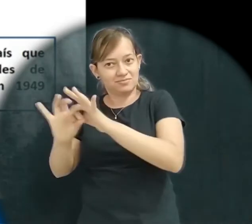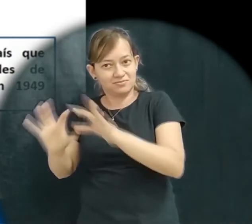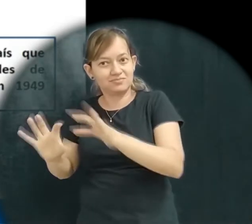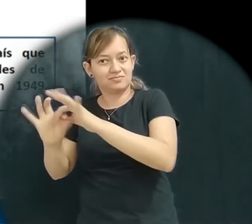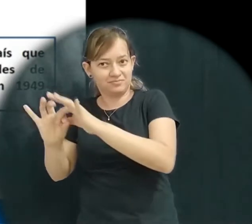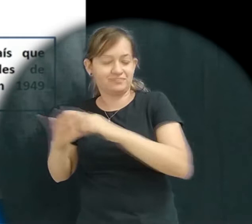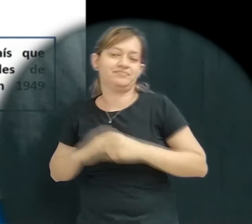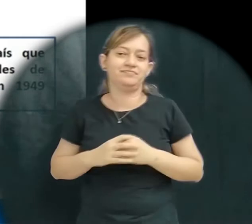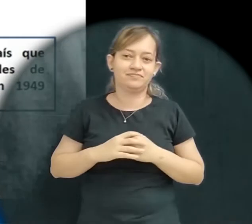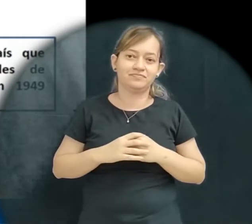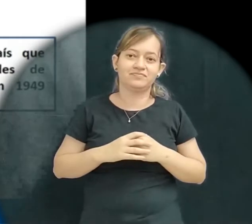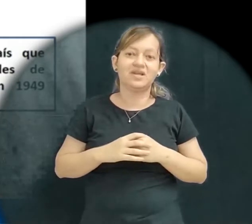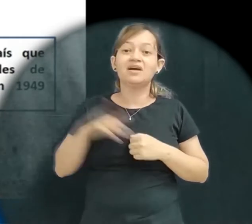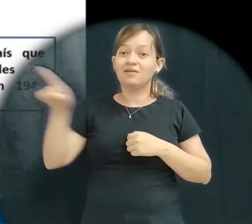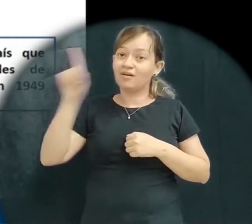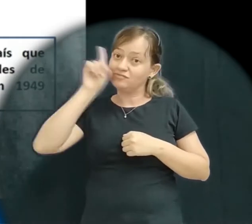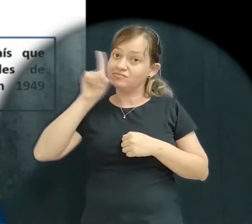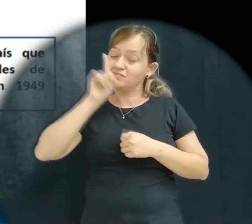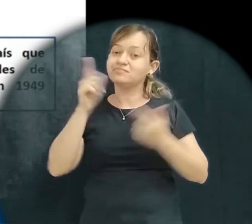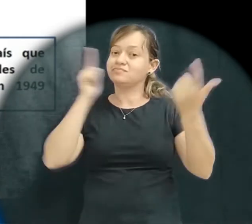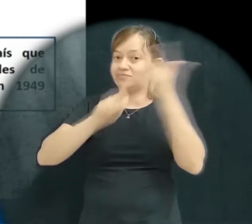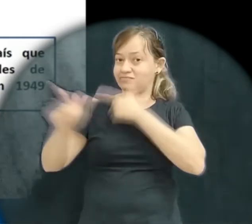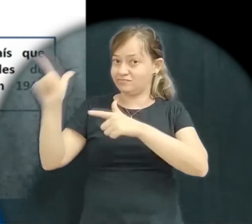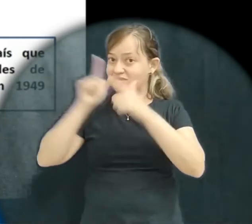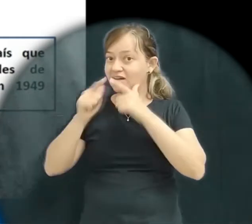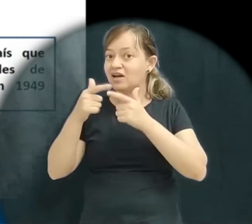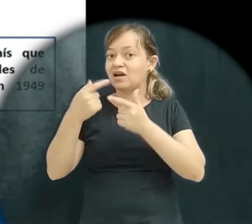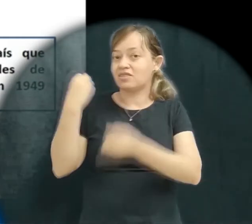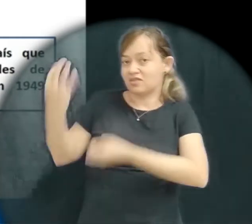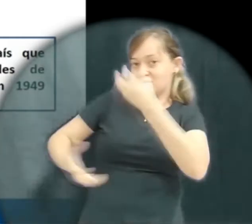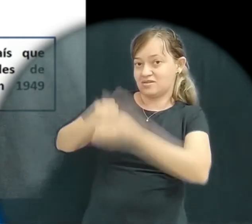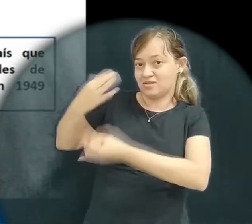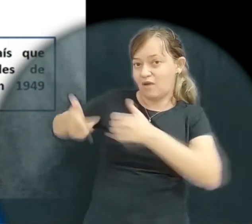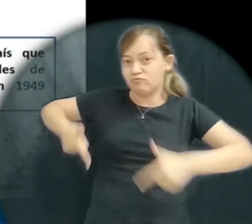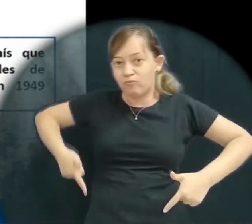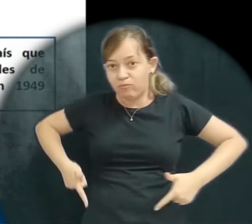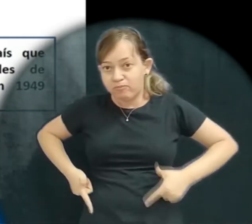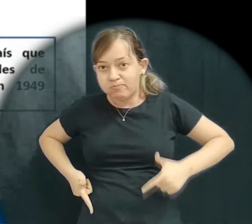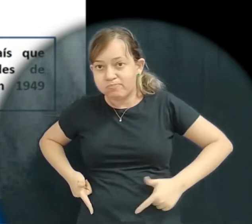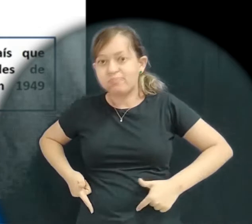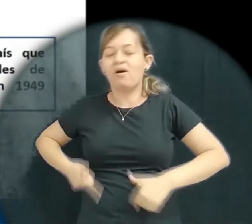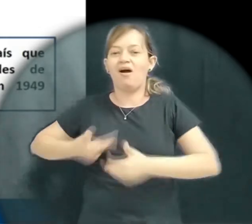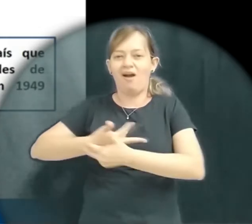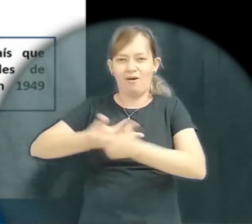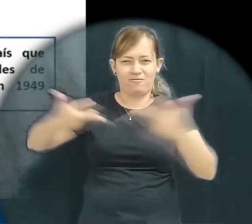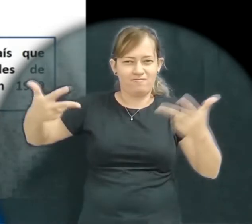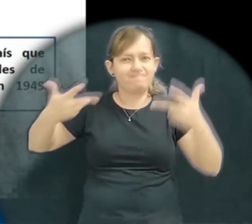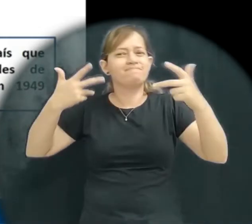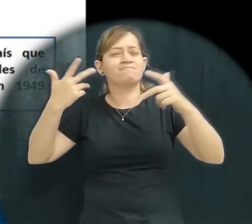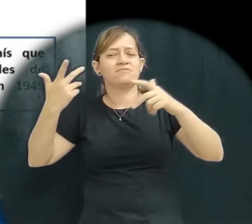em 1949 para derrotar os comunistas. Então, a partir desse exemplo da Grécia, outros países, a exemplo da Coreia do